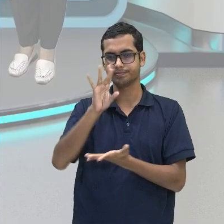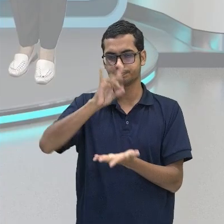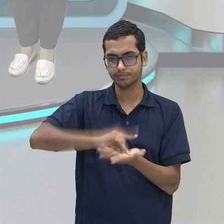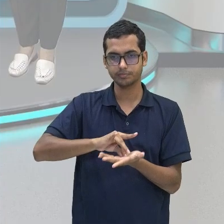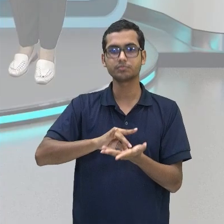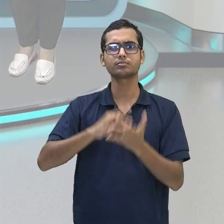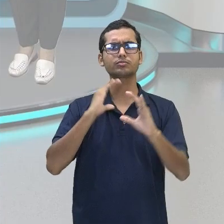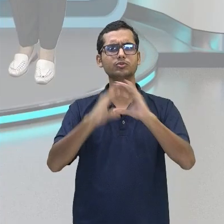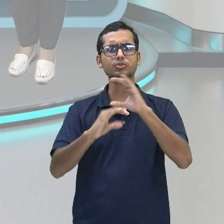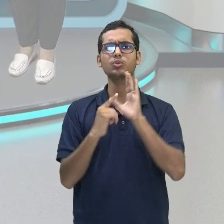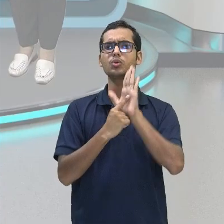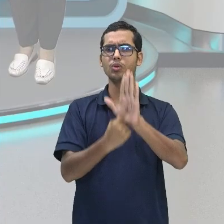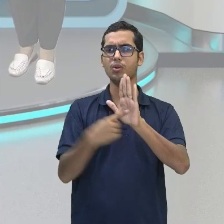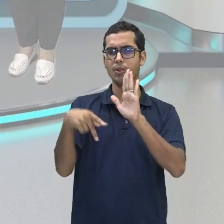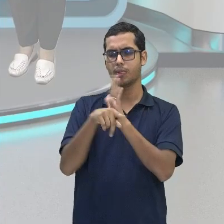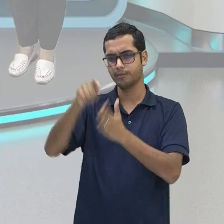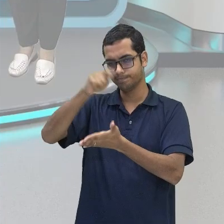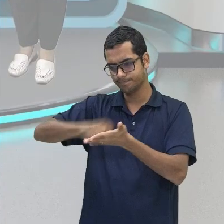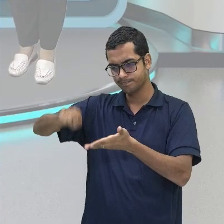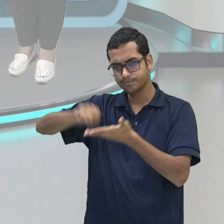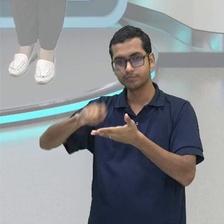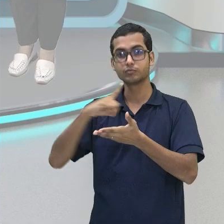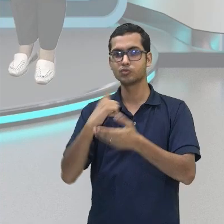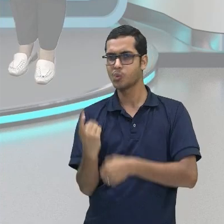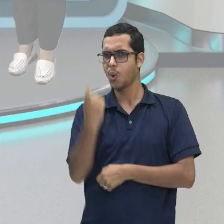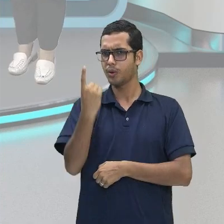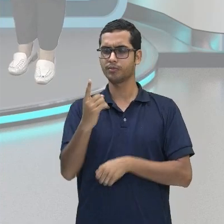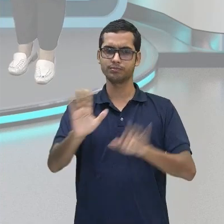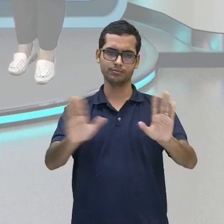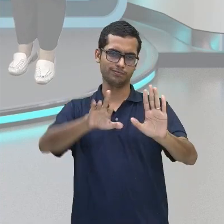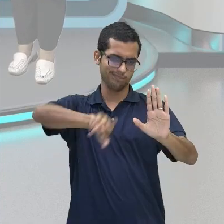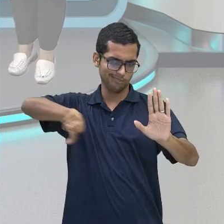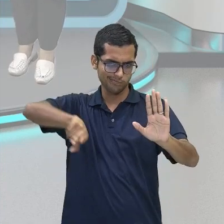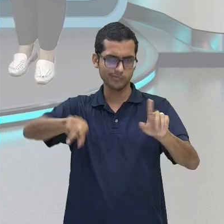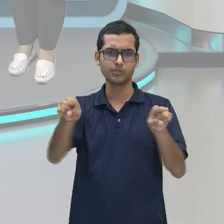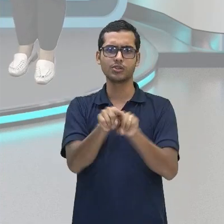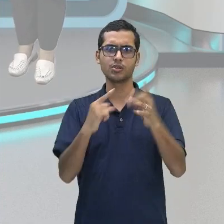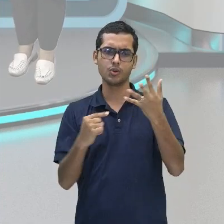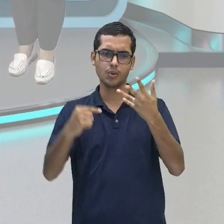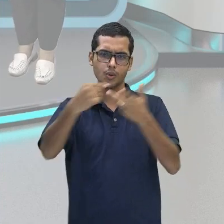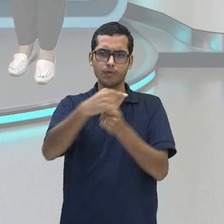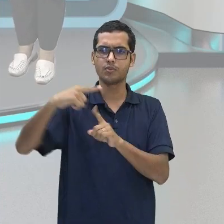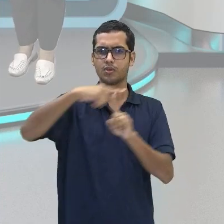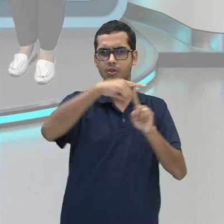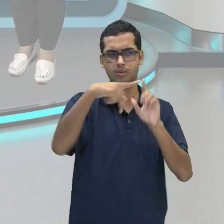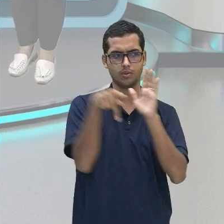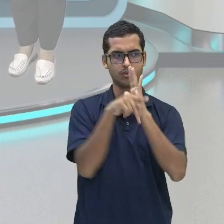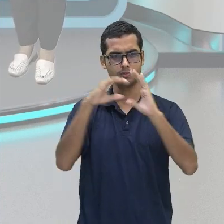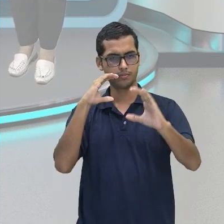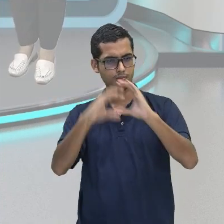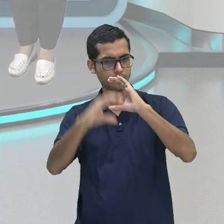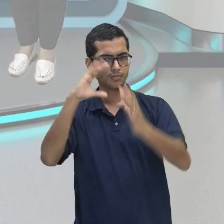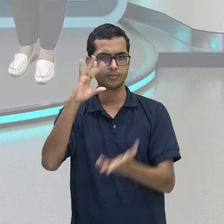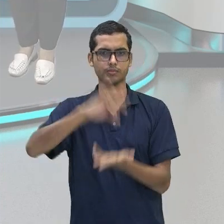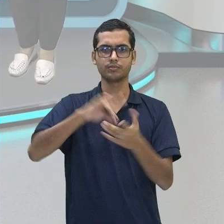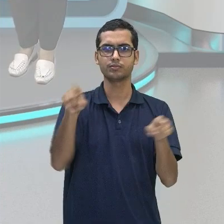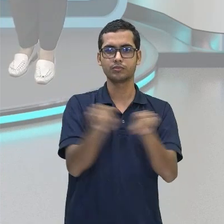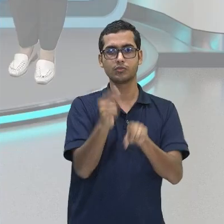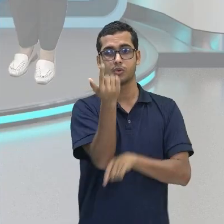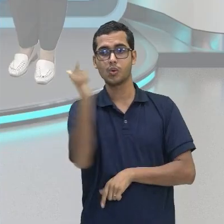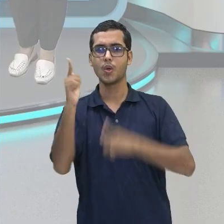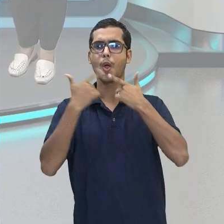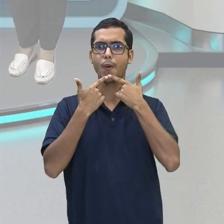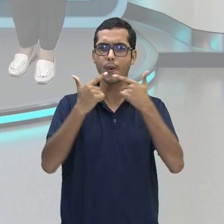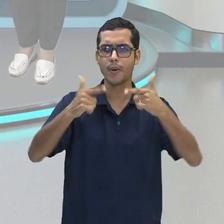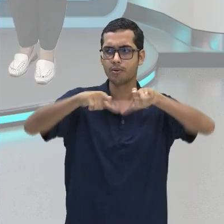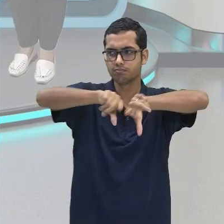a comunicação escrita não é a única. Há outras formas de comunicar-se, certo? Outras linguagens